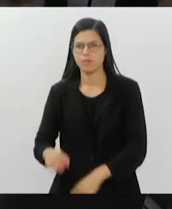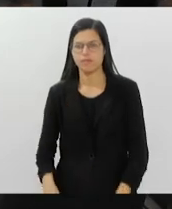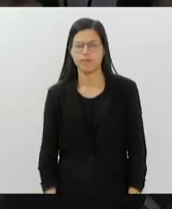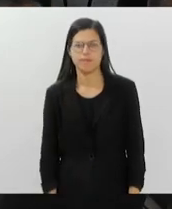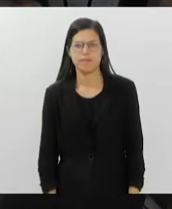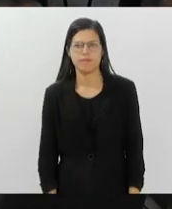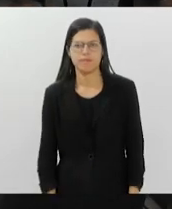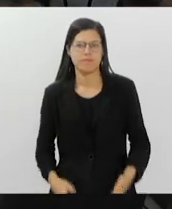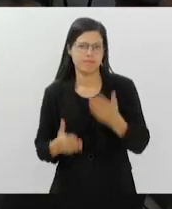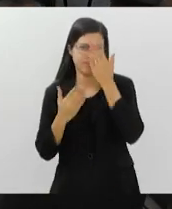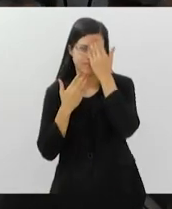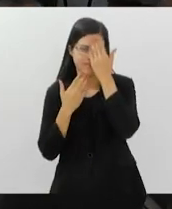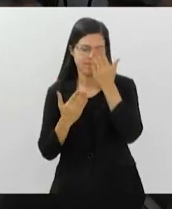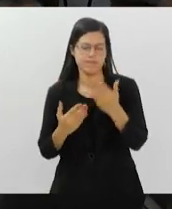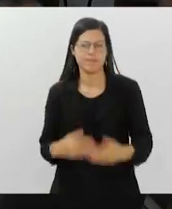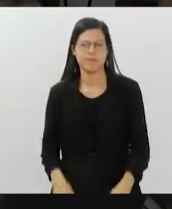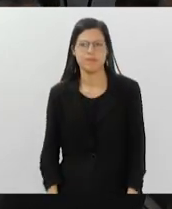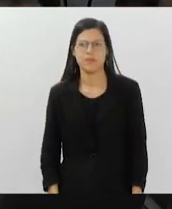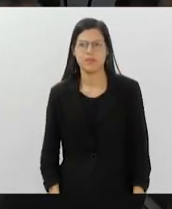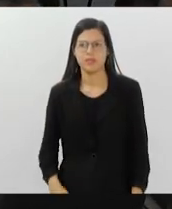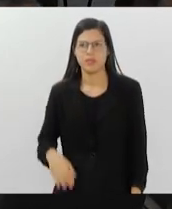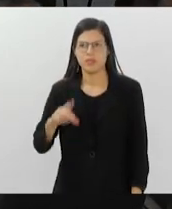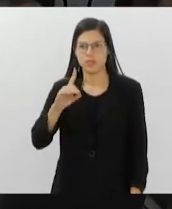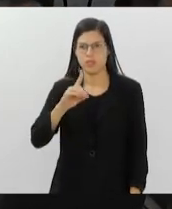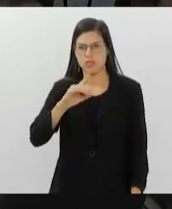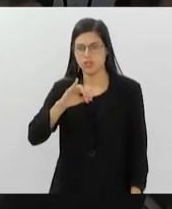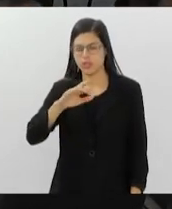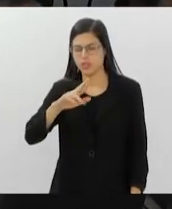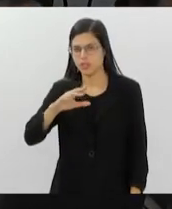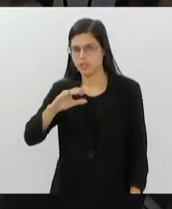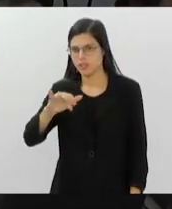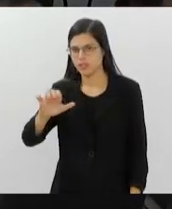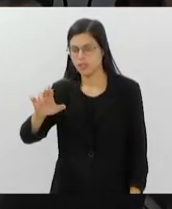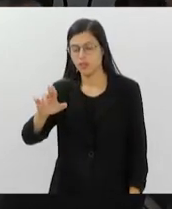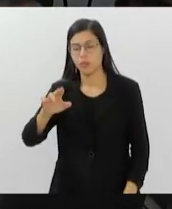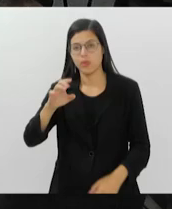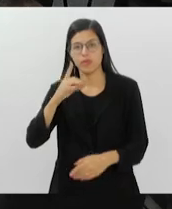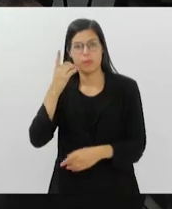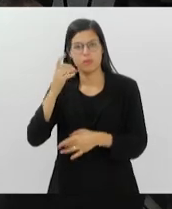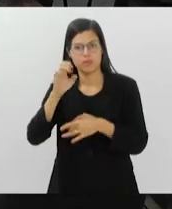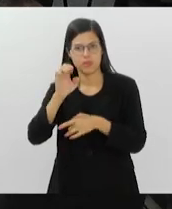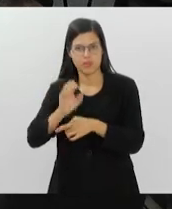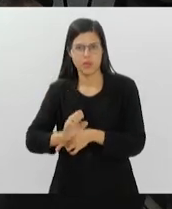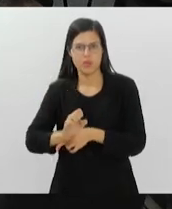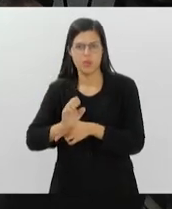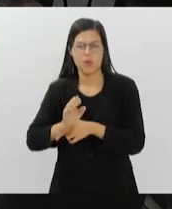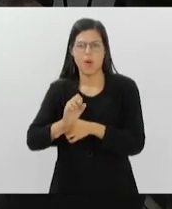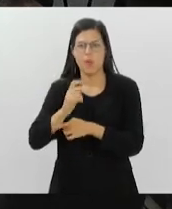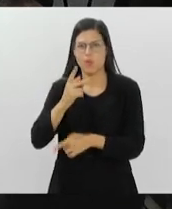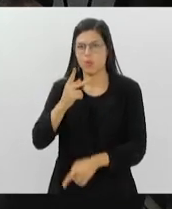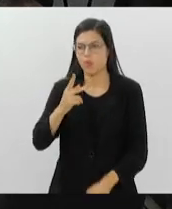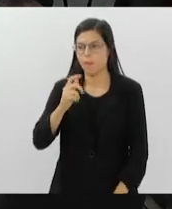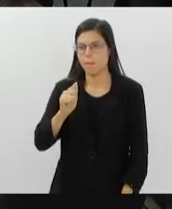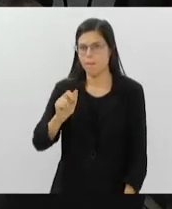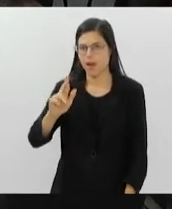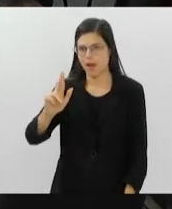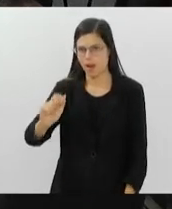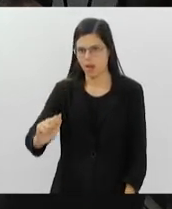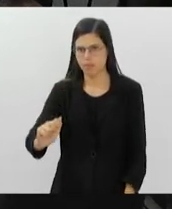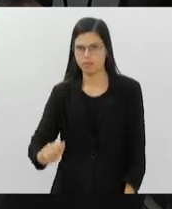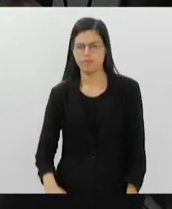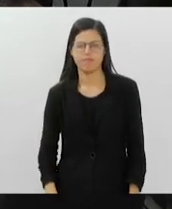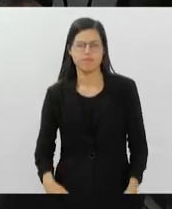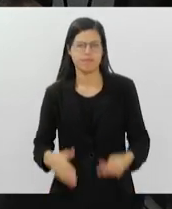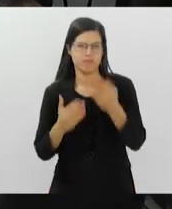Olinto. O Dirceu Caten, que é deputado estadual do Pará. Obrigada,